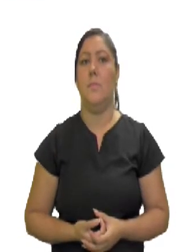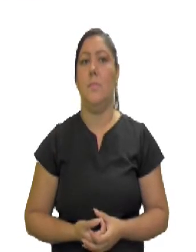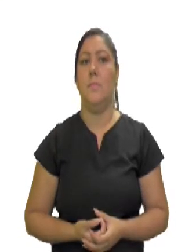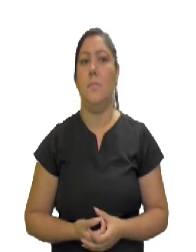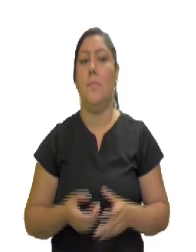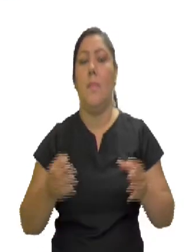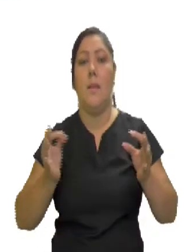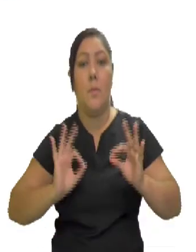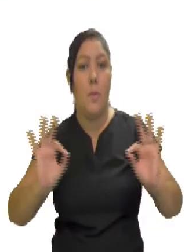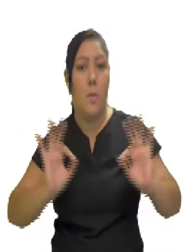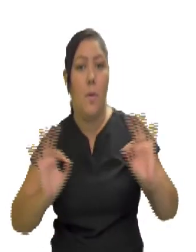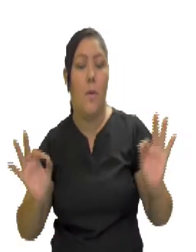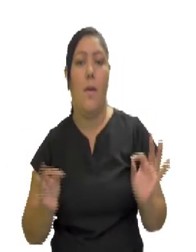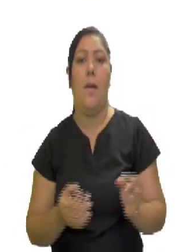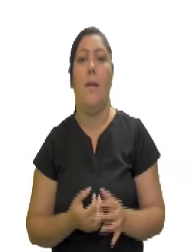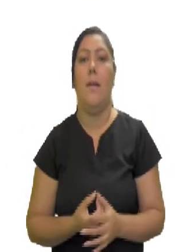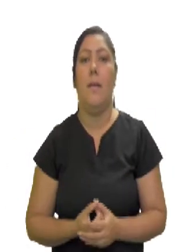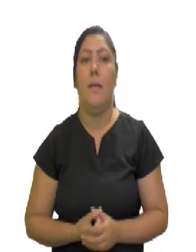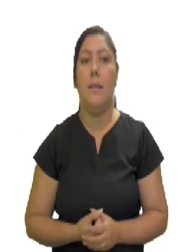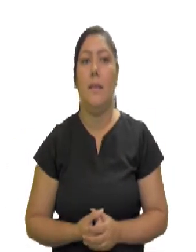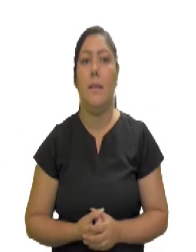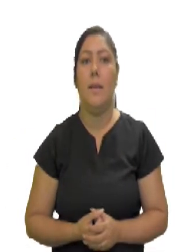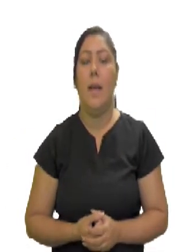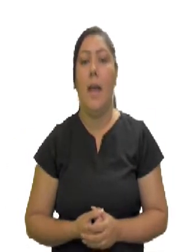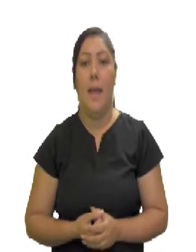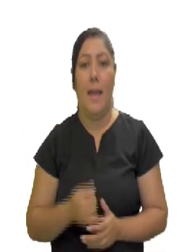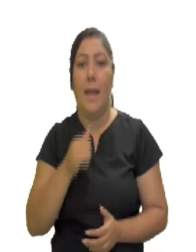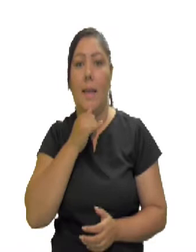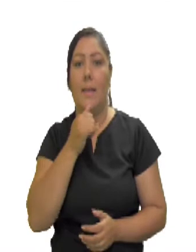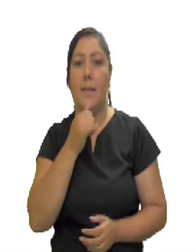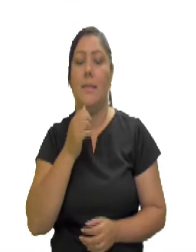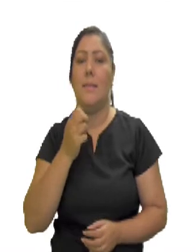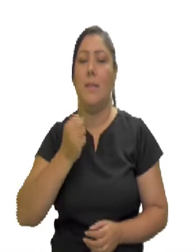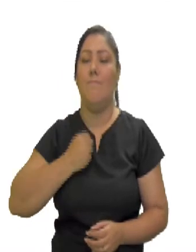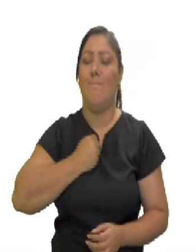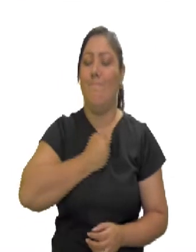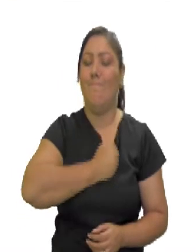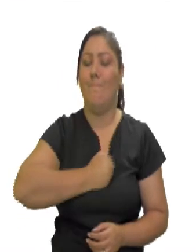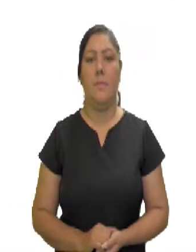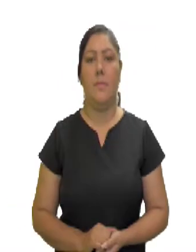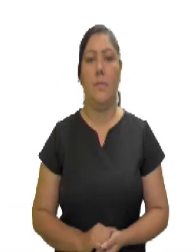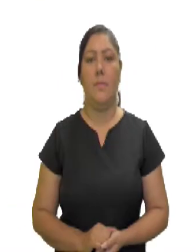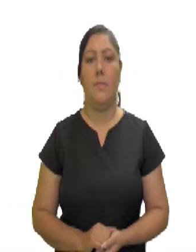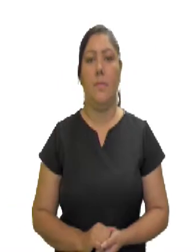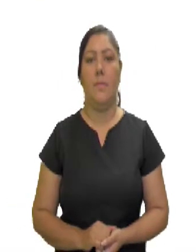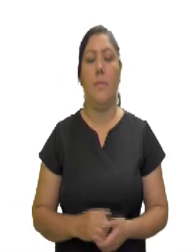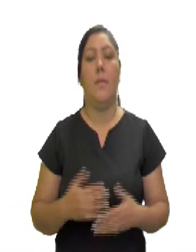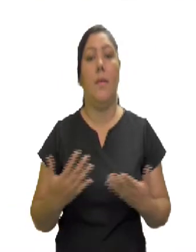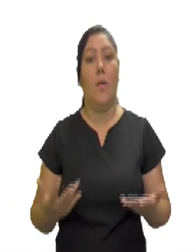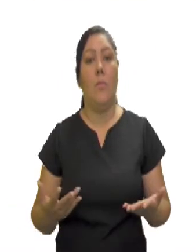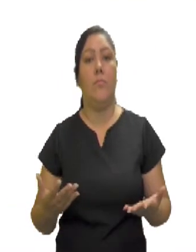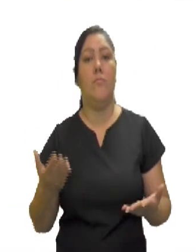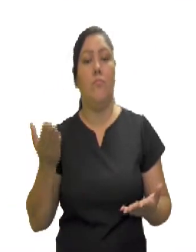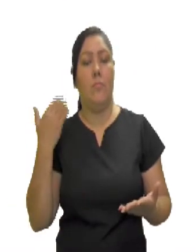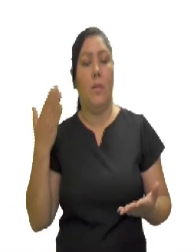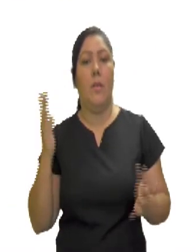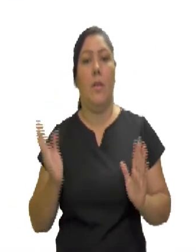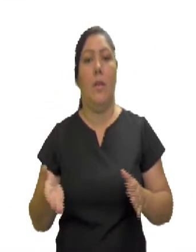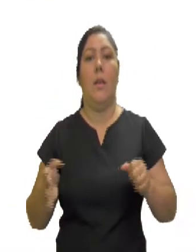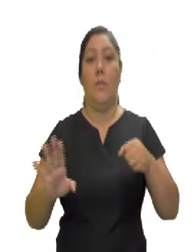um substantivo abstrato. Para ela existir, ela depende de um outro ser. E vimos também o